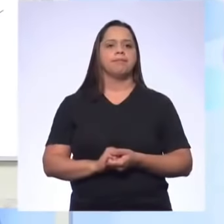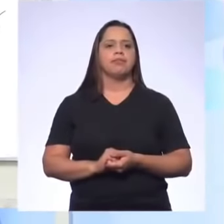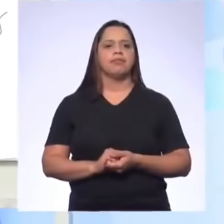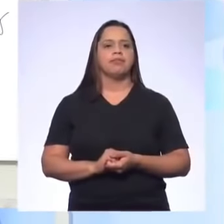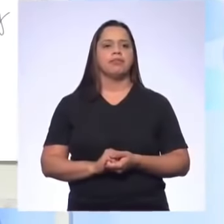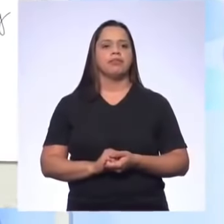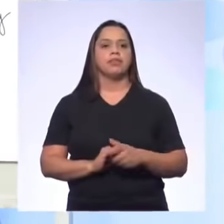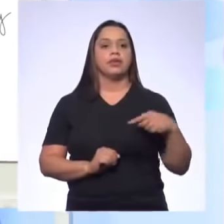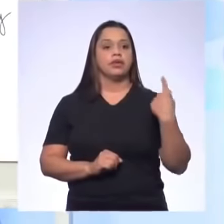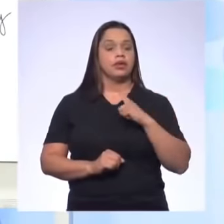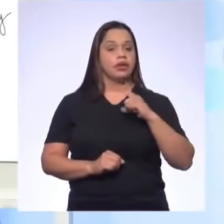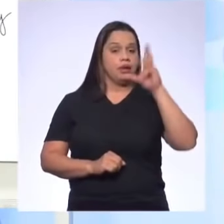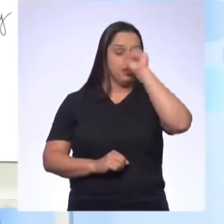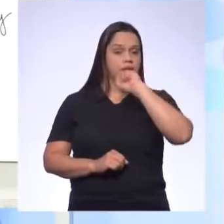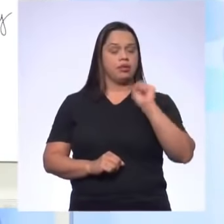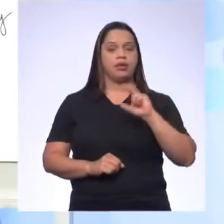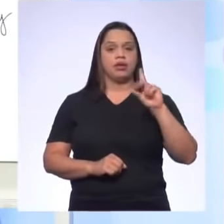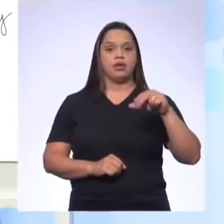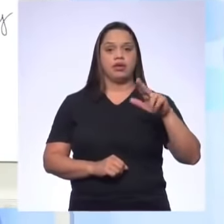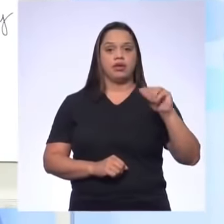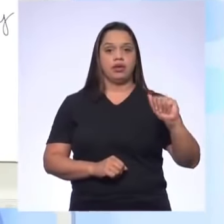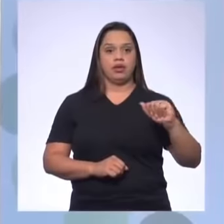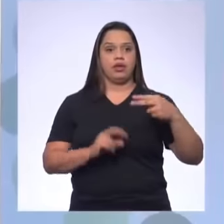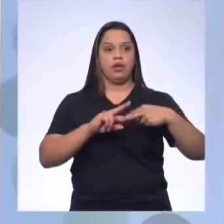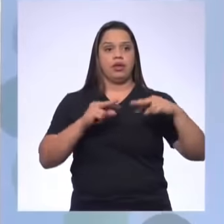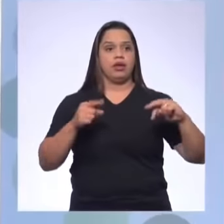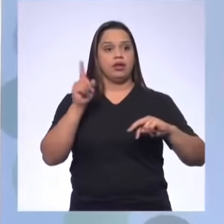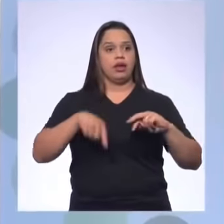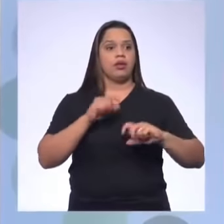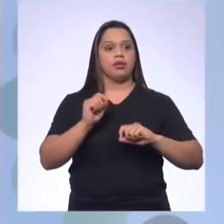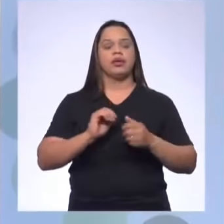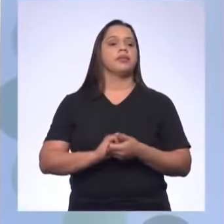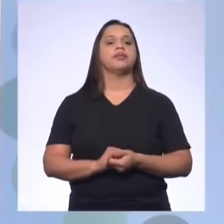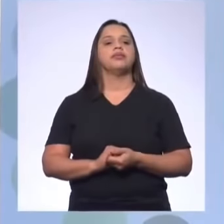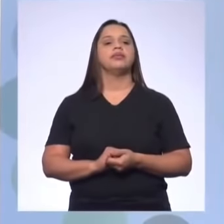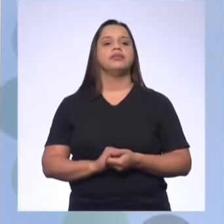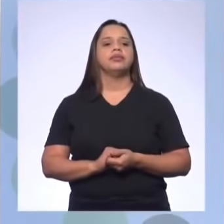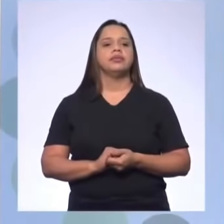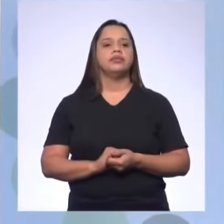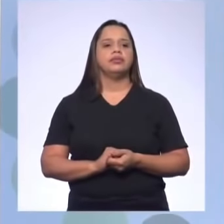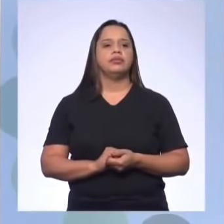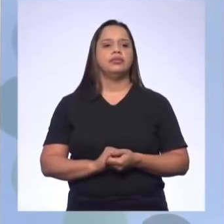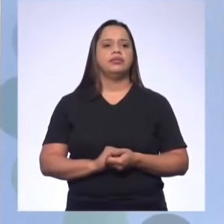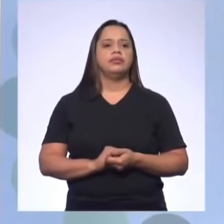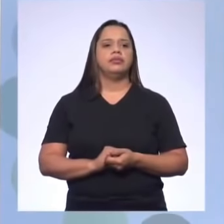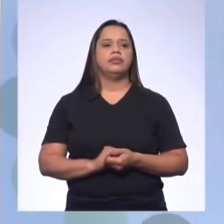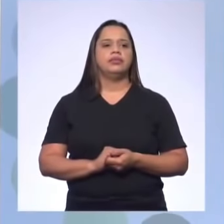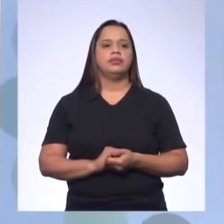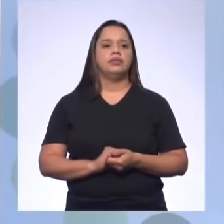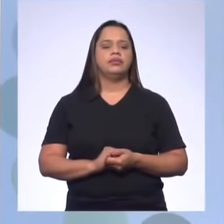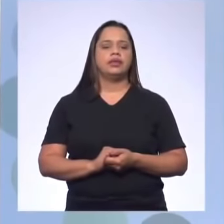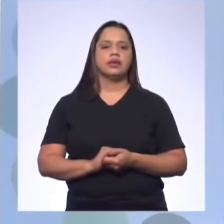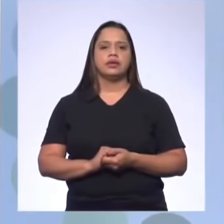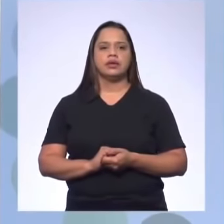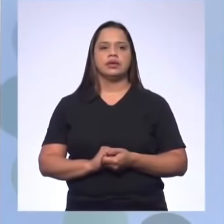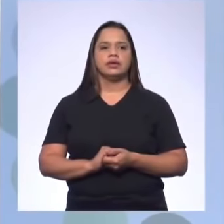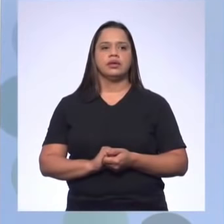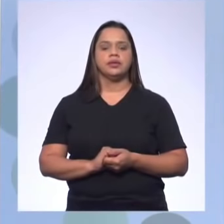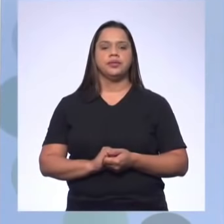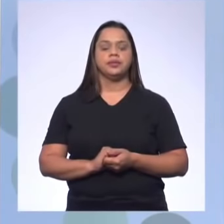Nós aprendemos sobre DNA. DNA is a hereditary material in human and almost all other organisms.